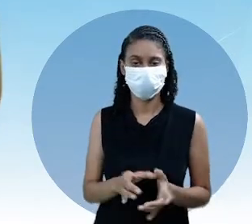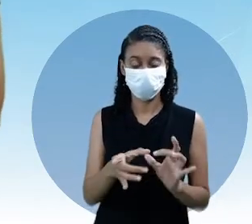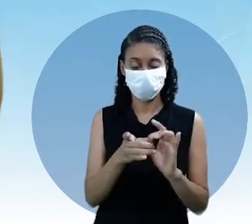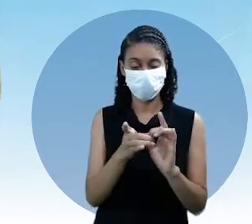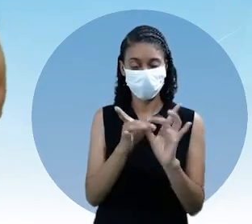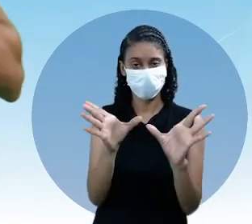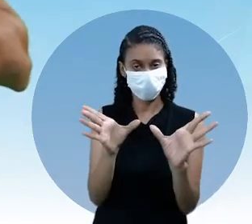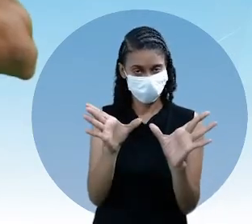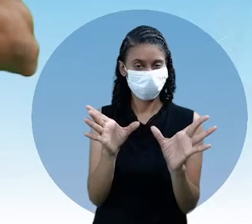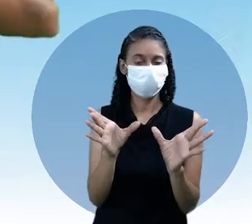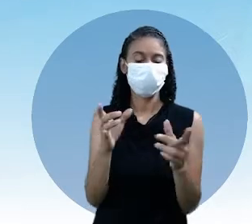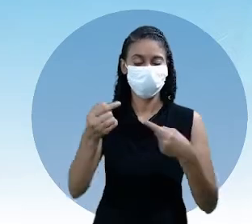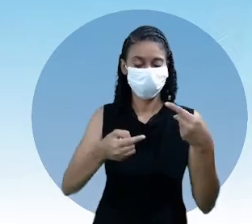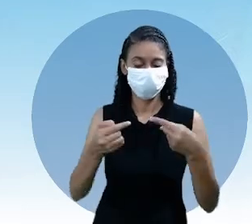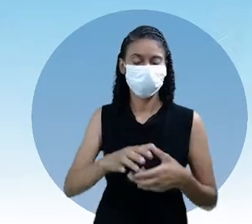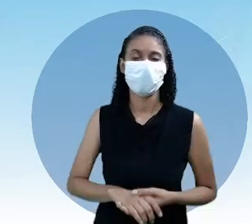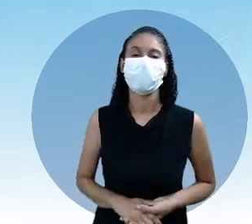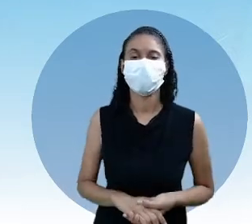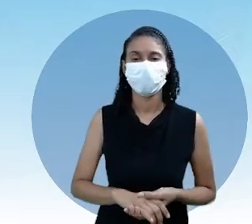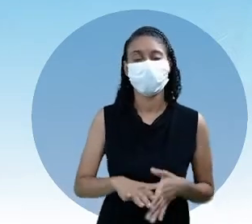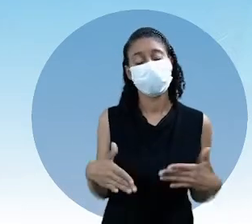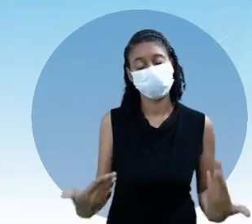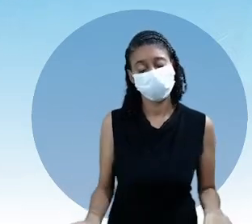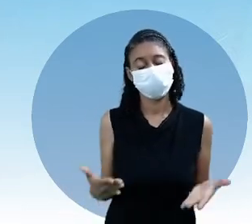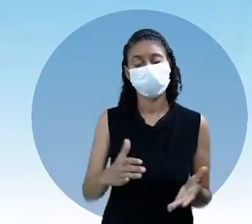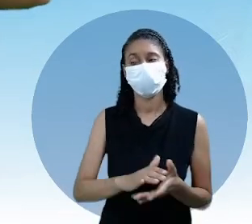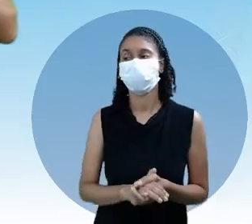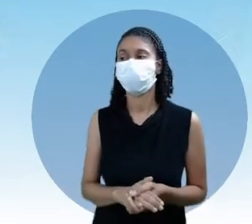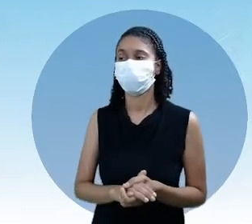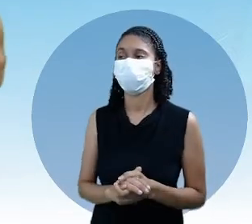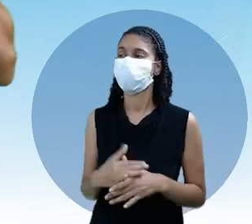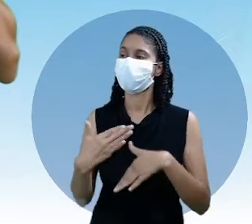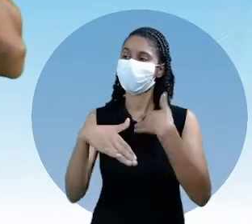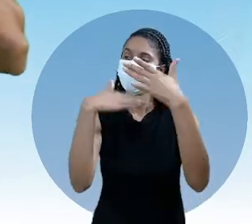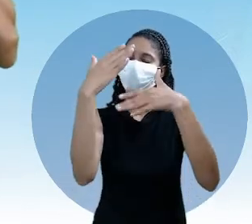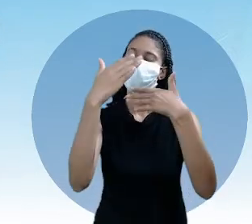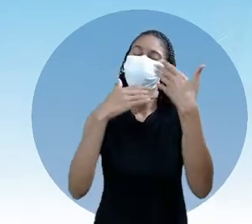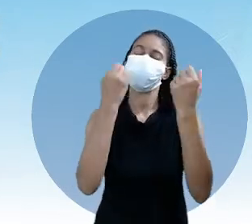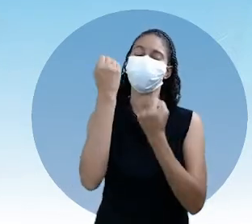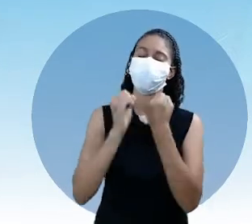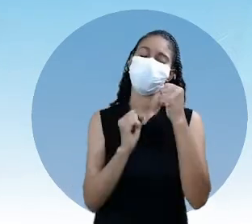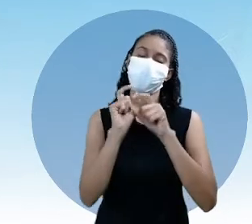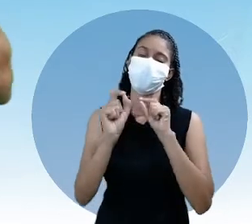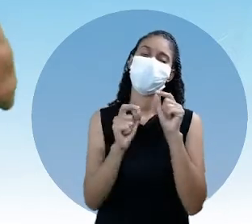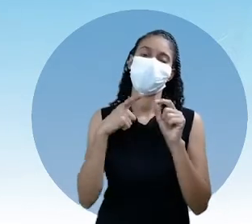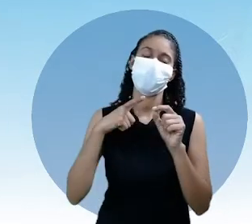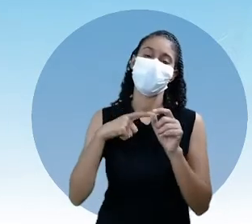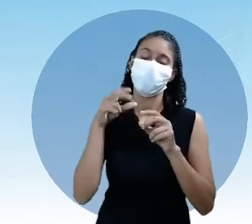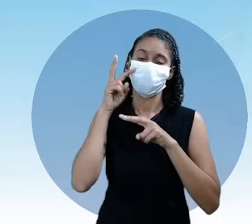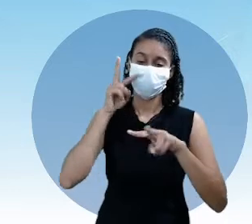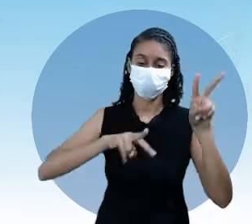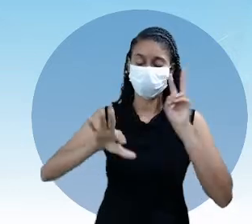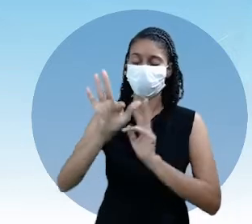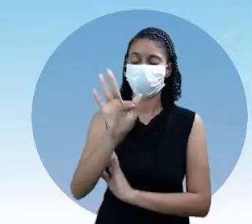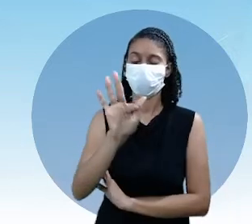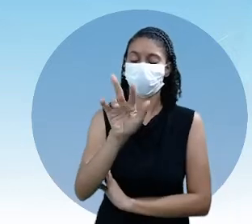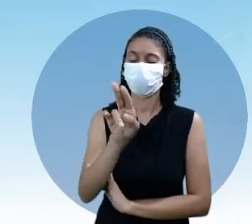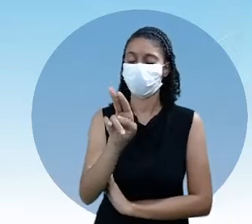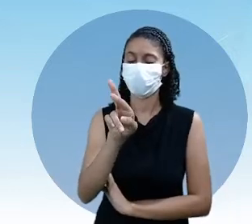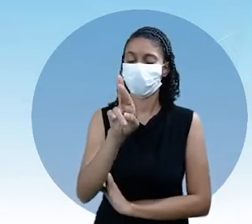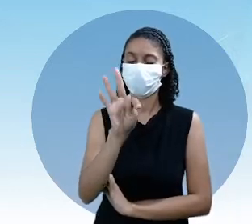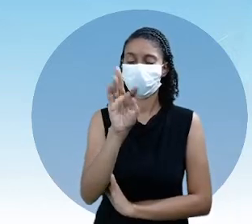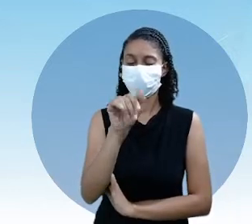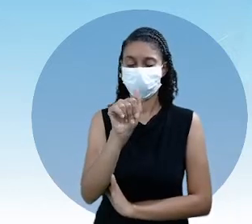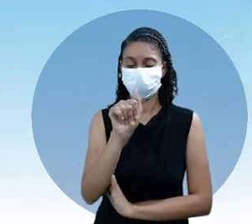Bem, então, só que essa industrialização, né, esse desenvolvimento, ela teria, né, na visão de Celso Furtado, uma